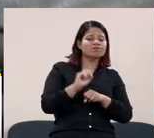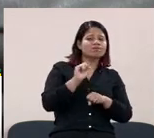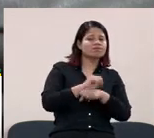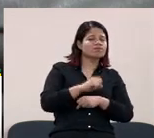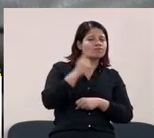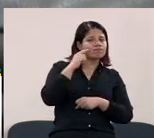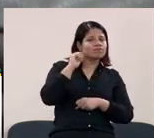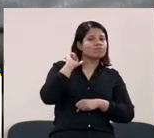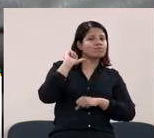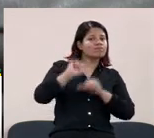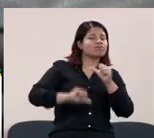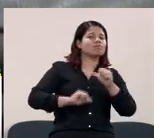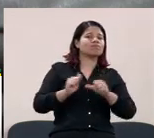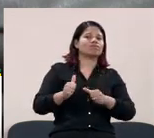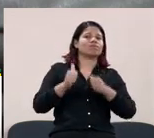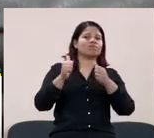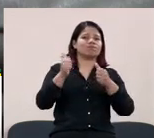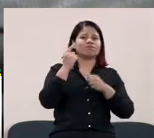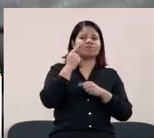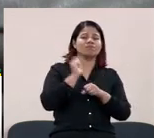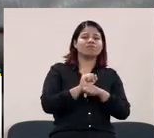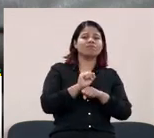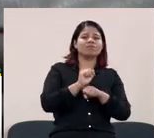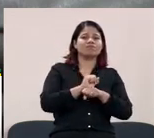avançar. Em